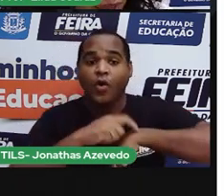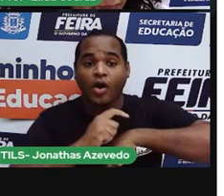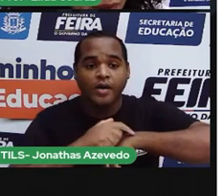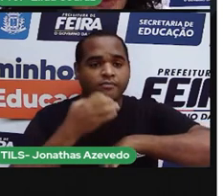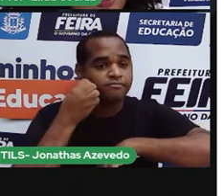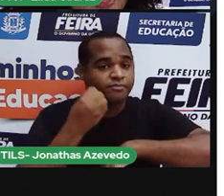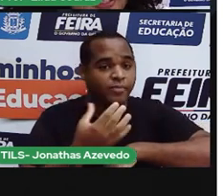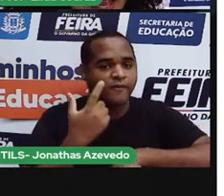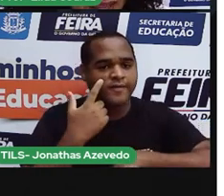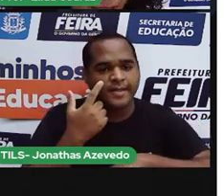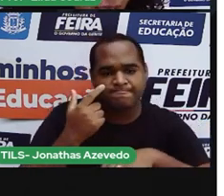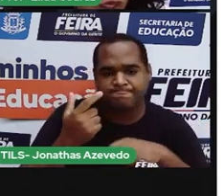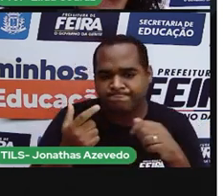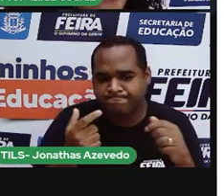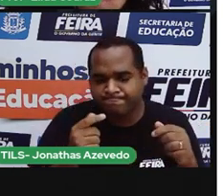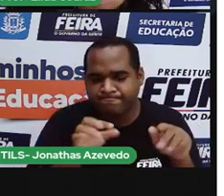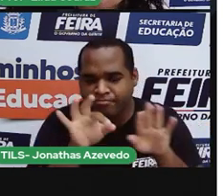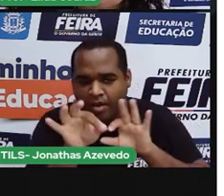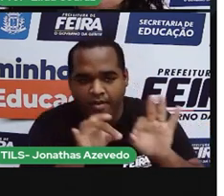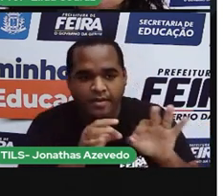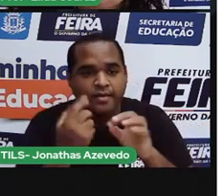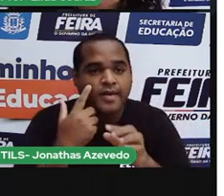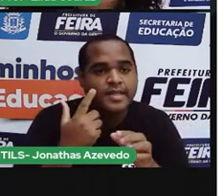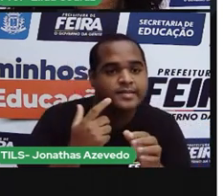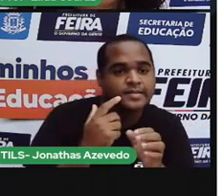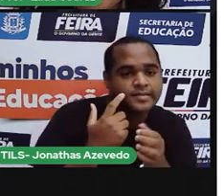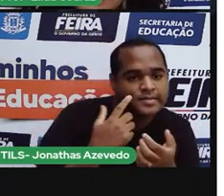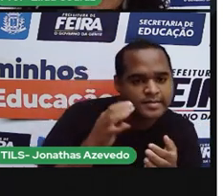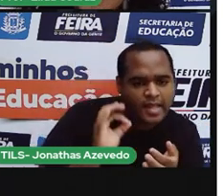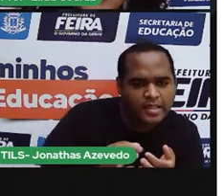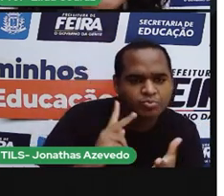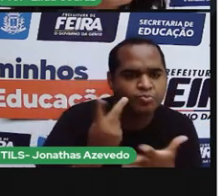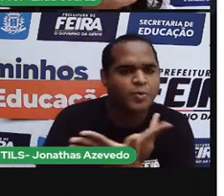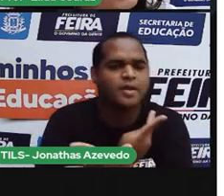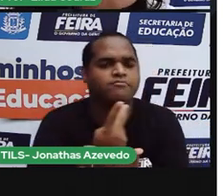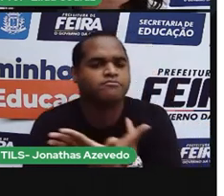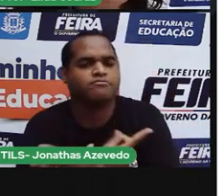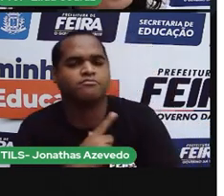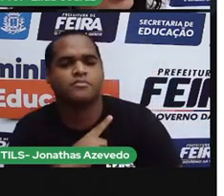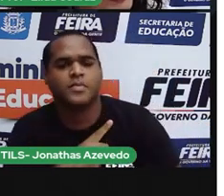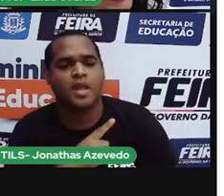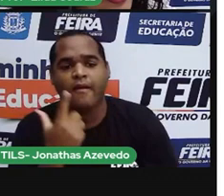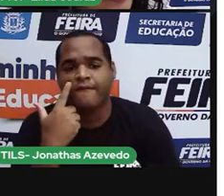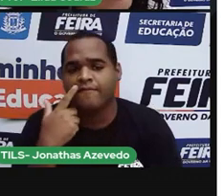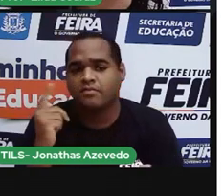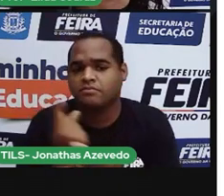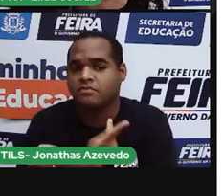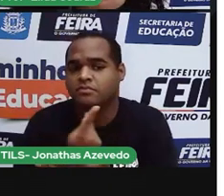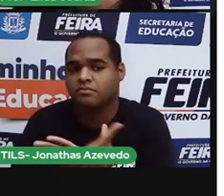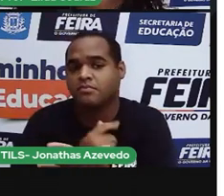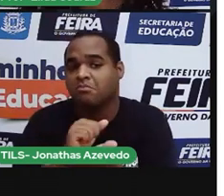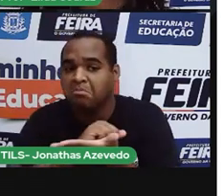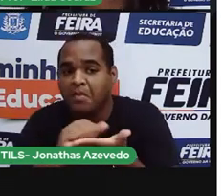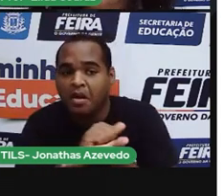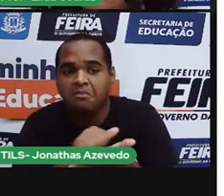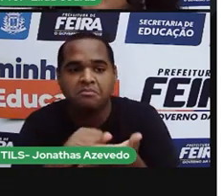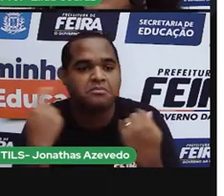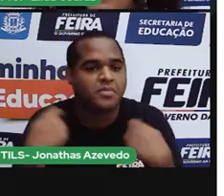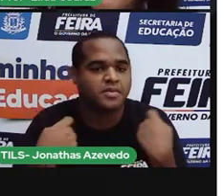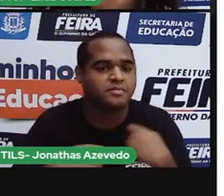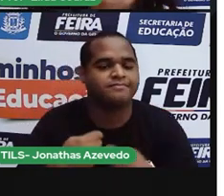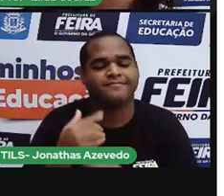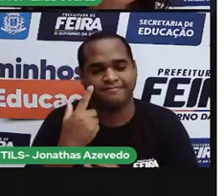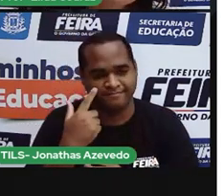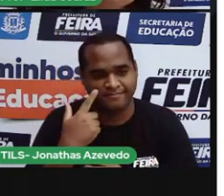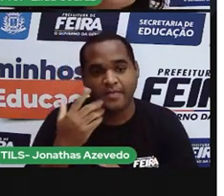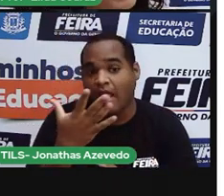de revisar e corrigir o que você fez e achou que está errado. E não